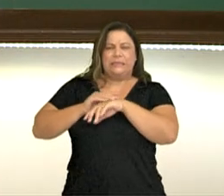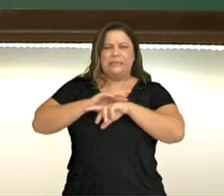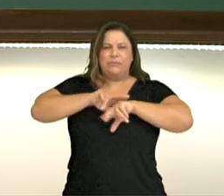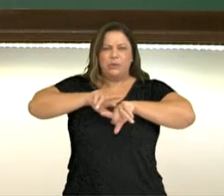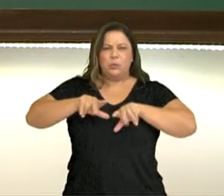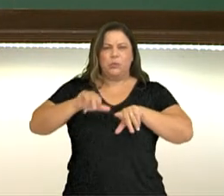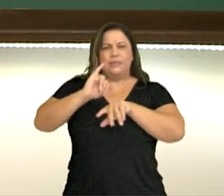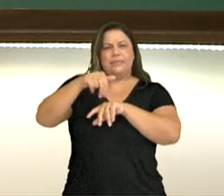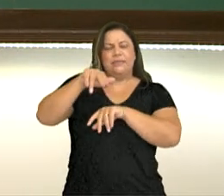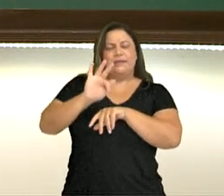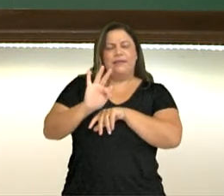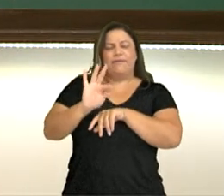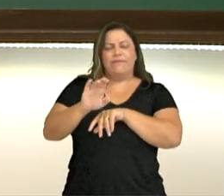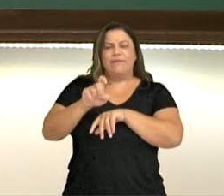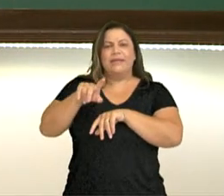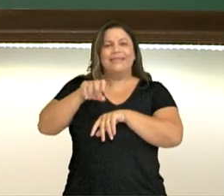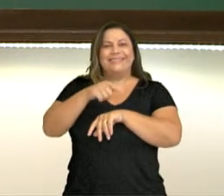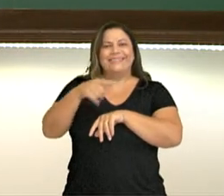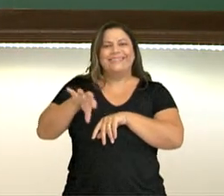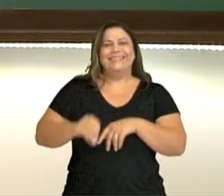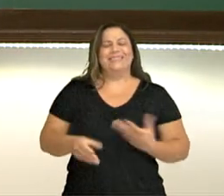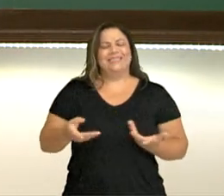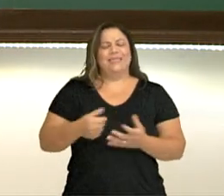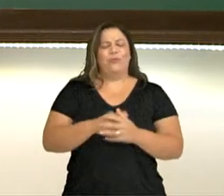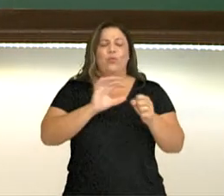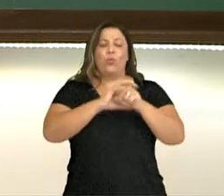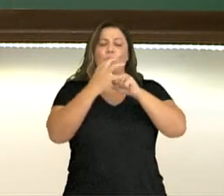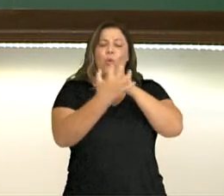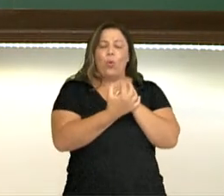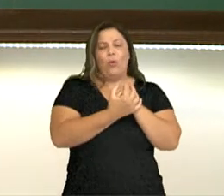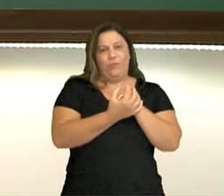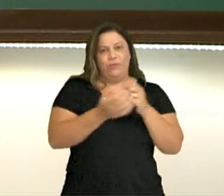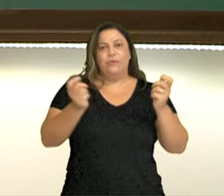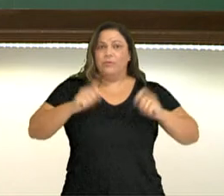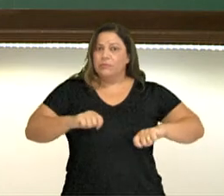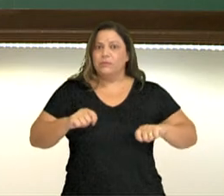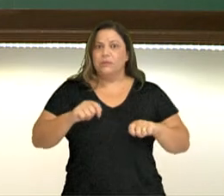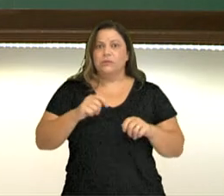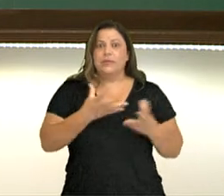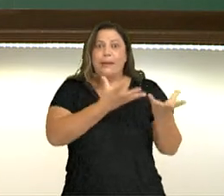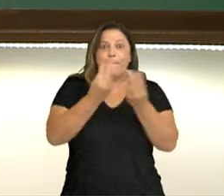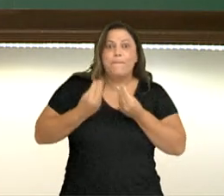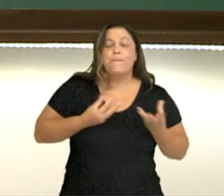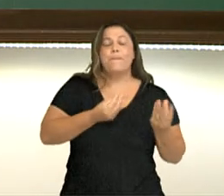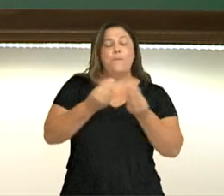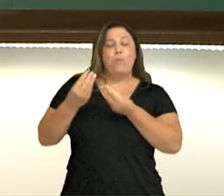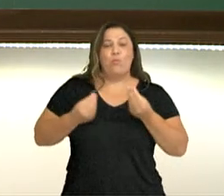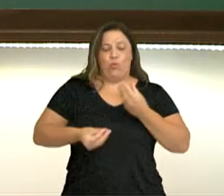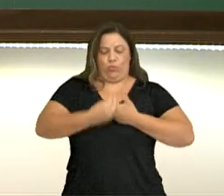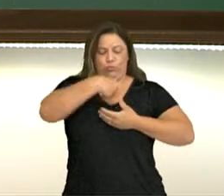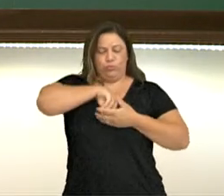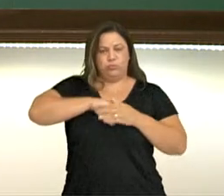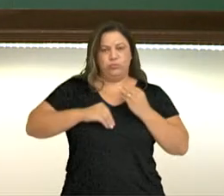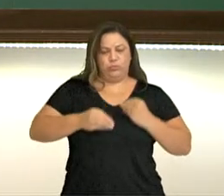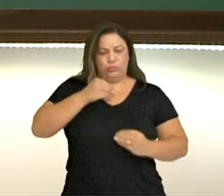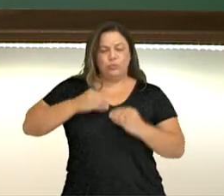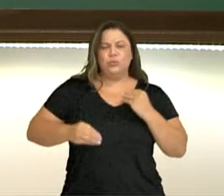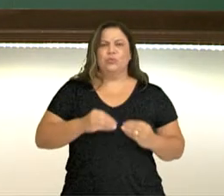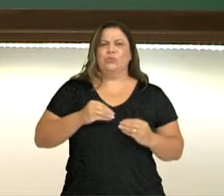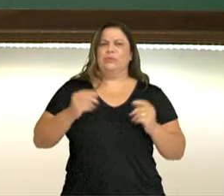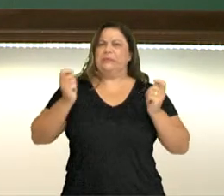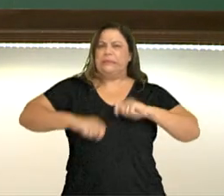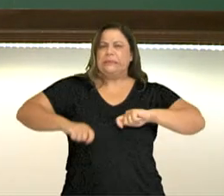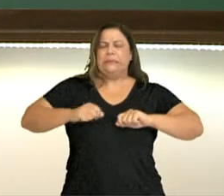no caso da Covid-19, em alguns casos, ocorre uma tempestade de citocina. E isso pode levar, então, a pessoa a